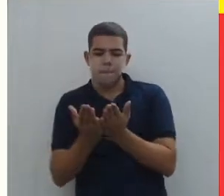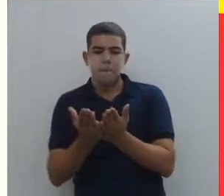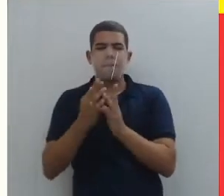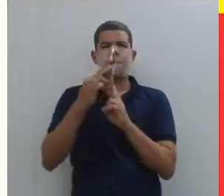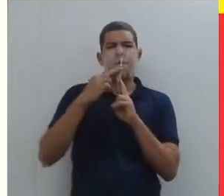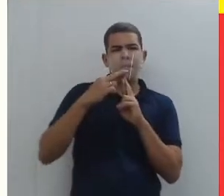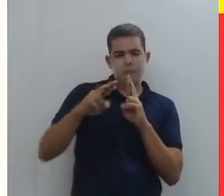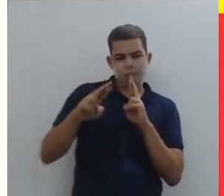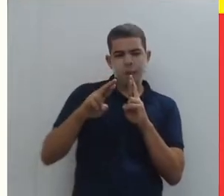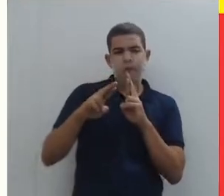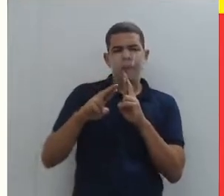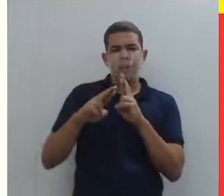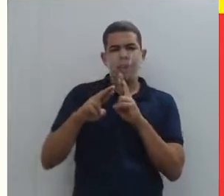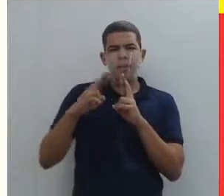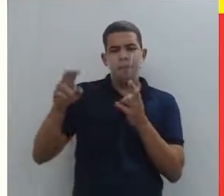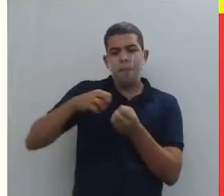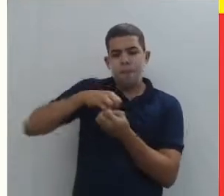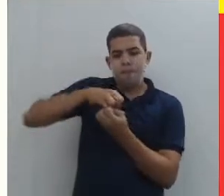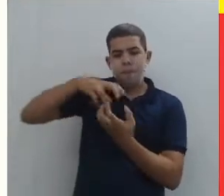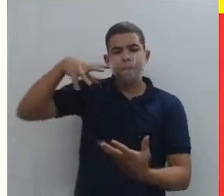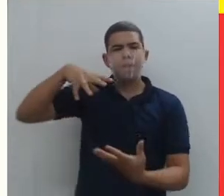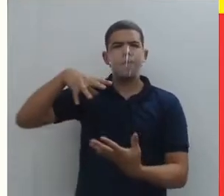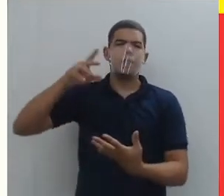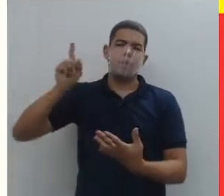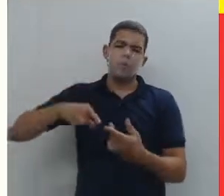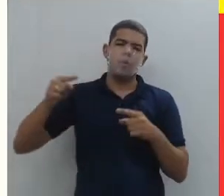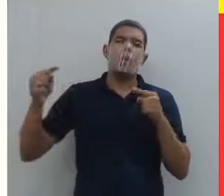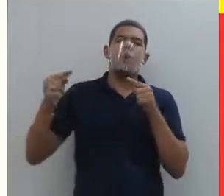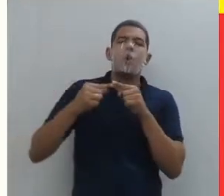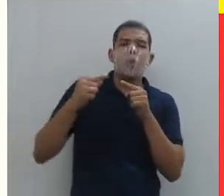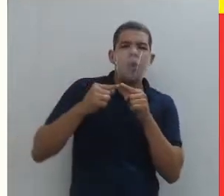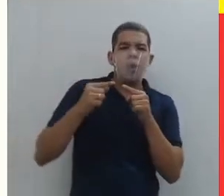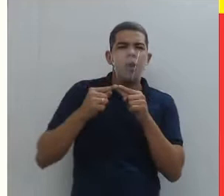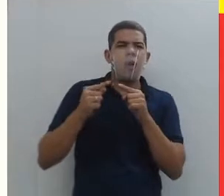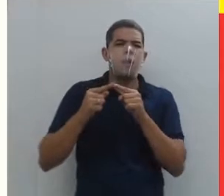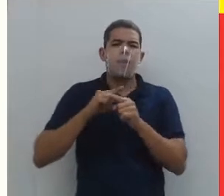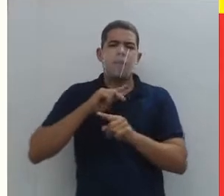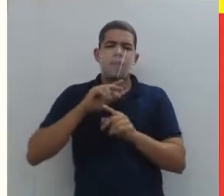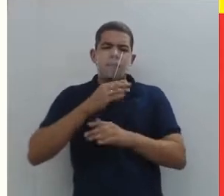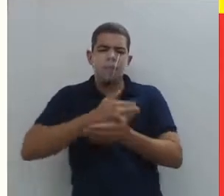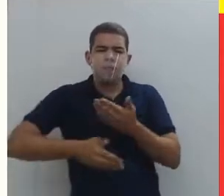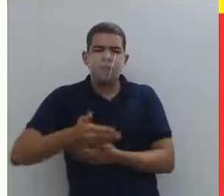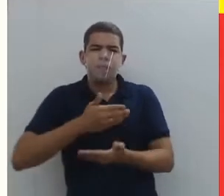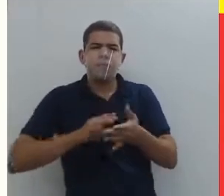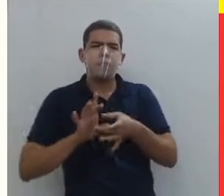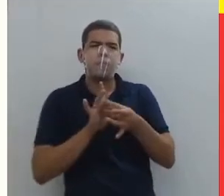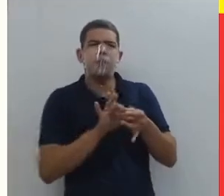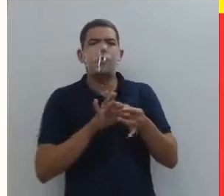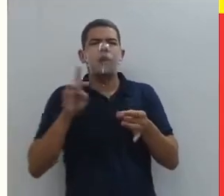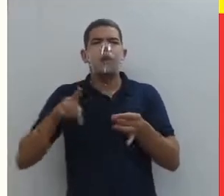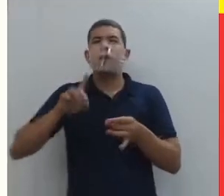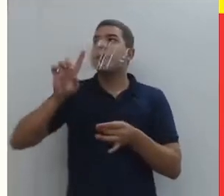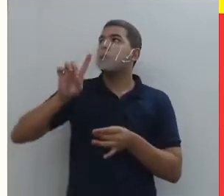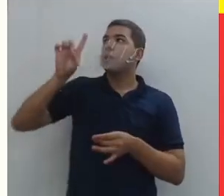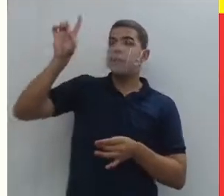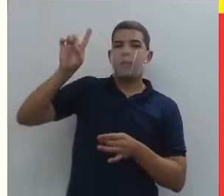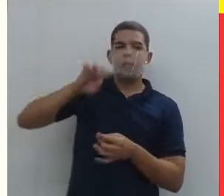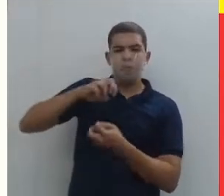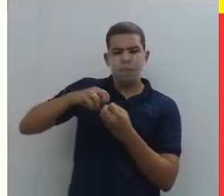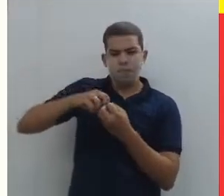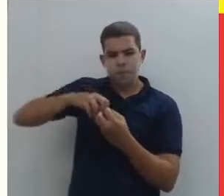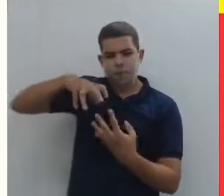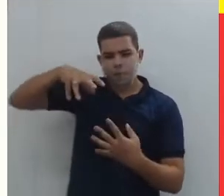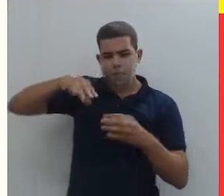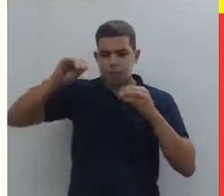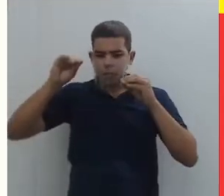Então, o criacionismo, a teoria do criacionismo está muito relacionado à questão da criação divina, que uma criação divina